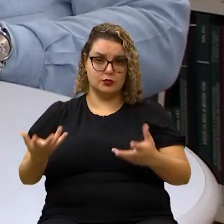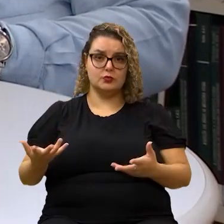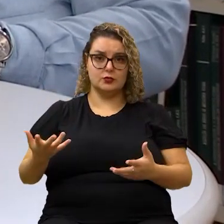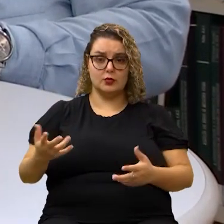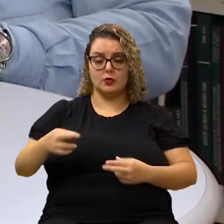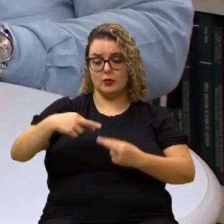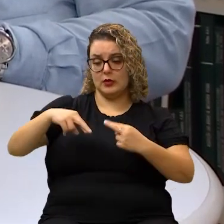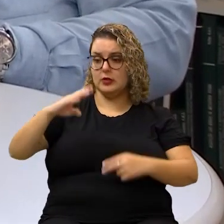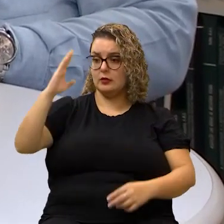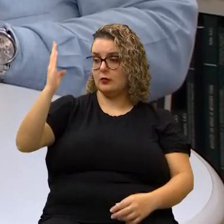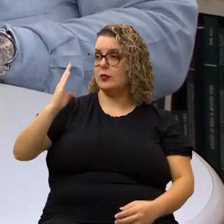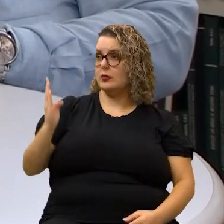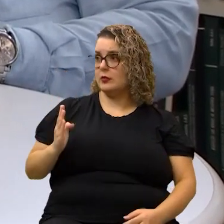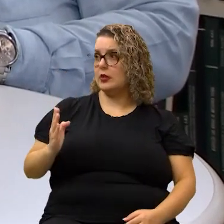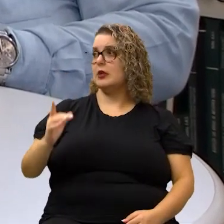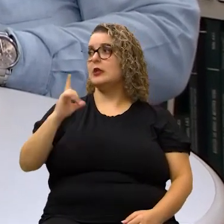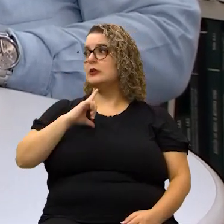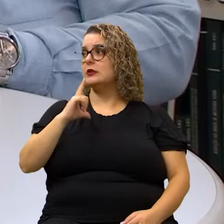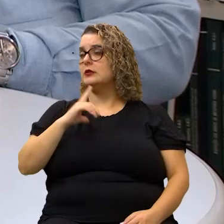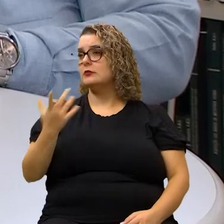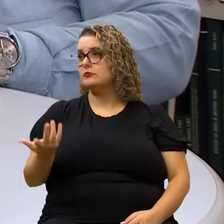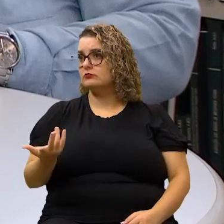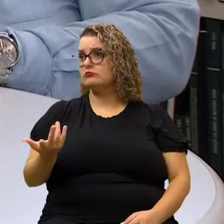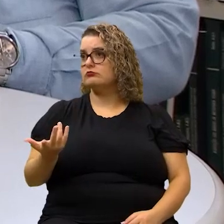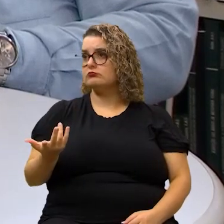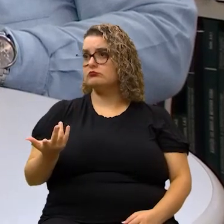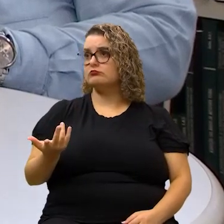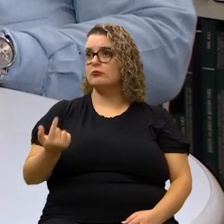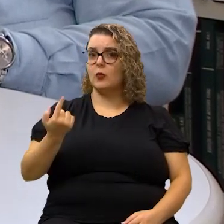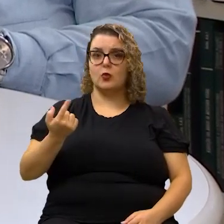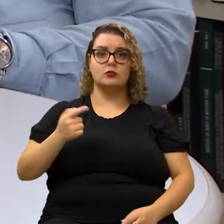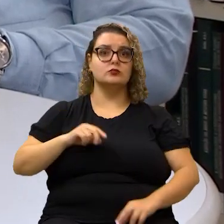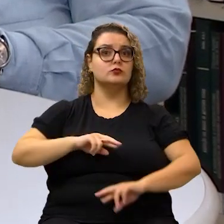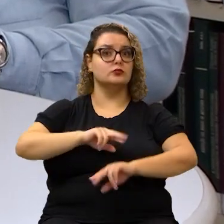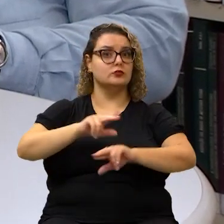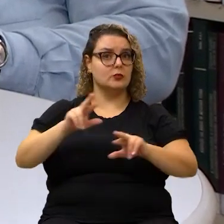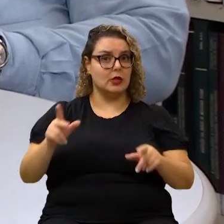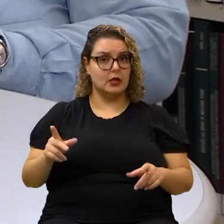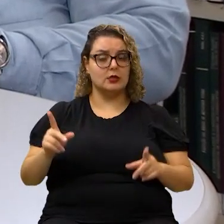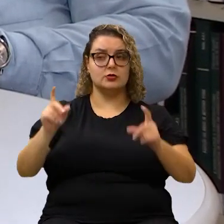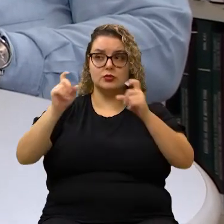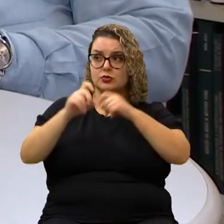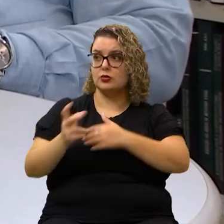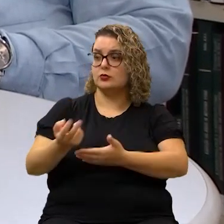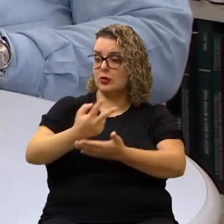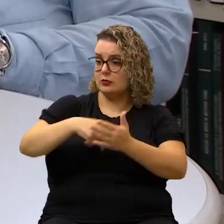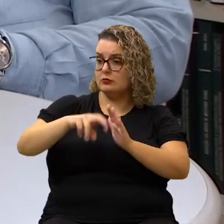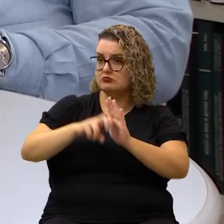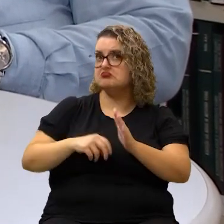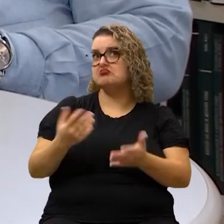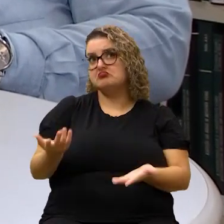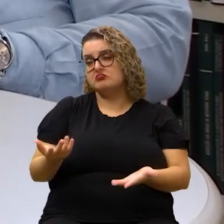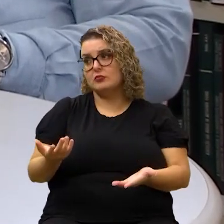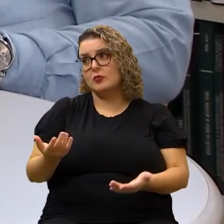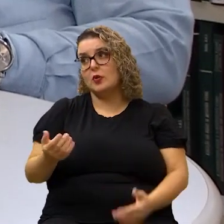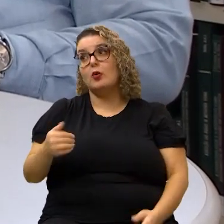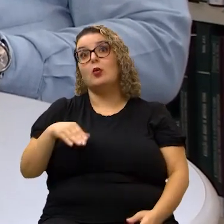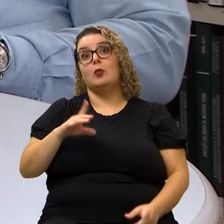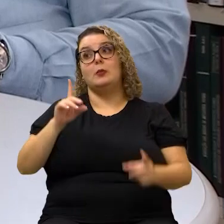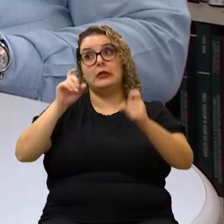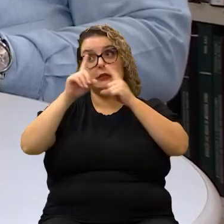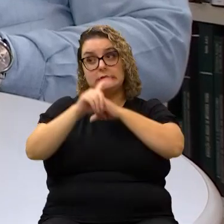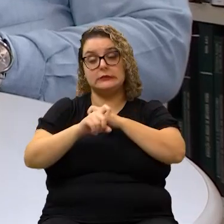matérias de Brasil, né? Nós temos aí, se não um dos mais complexos cenários tributários do mundo, eu diria até mesmo o